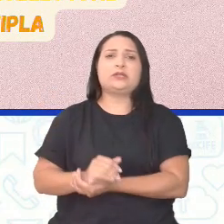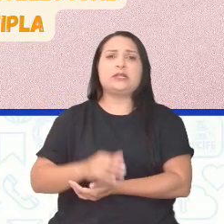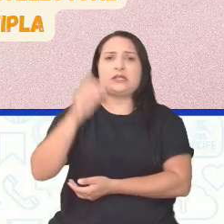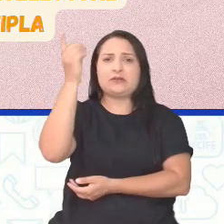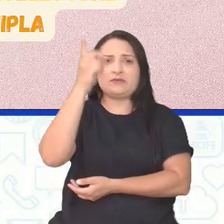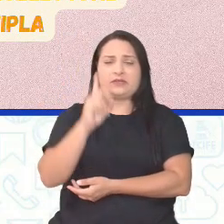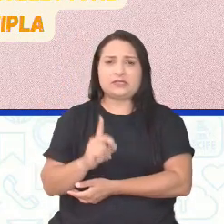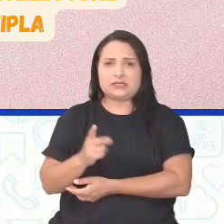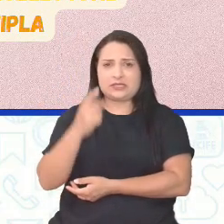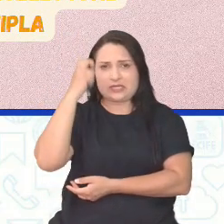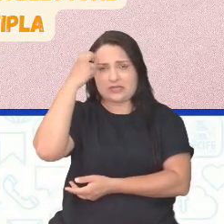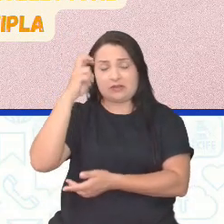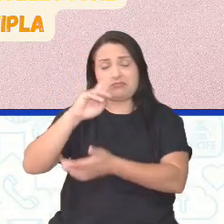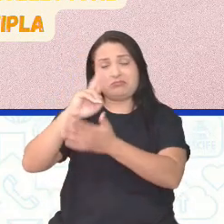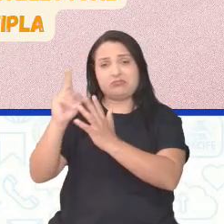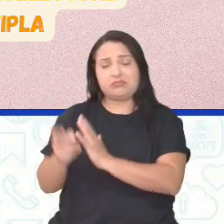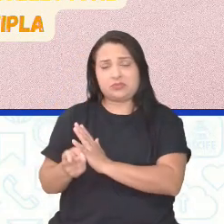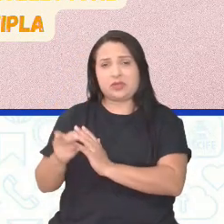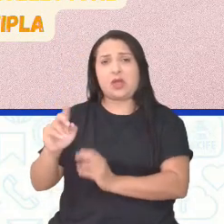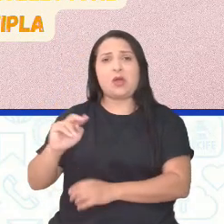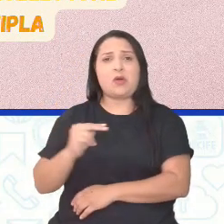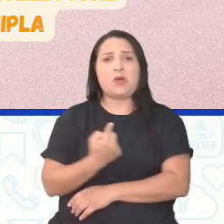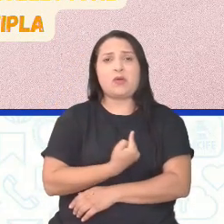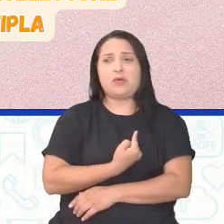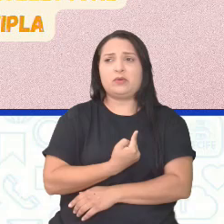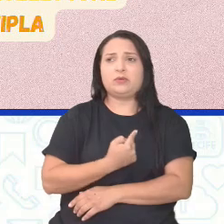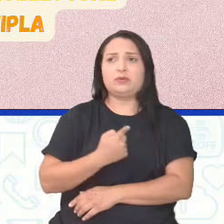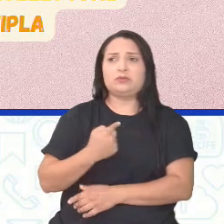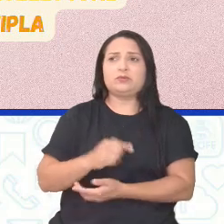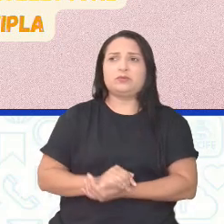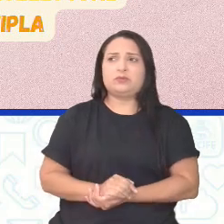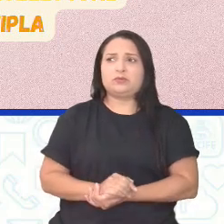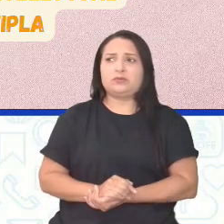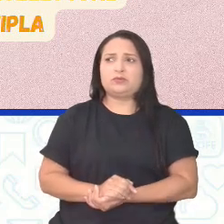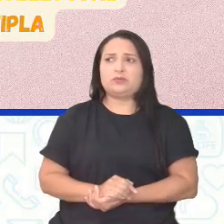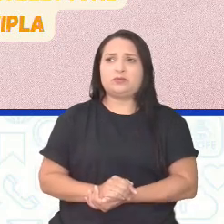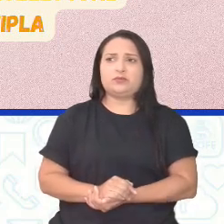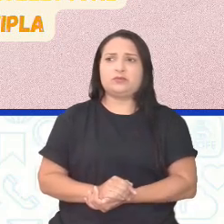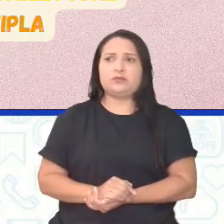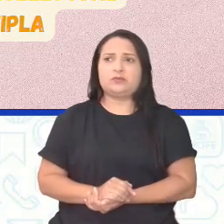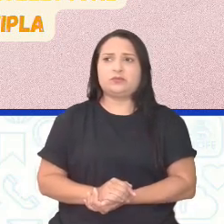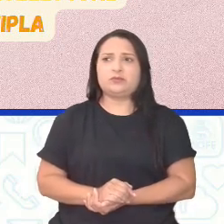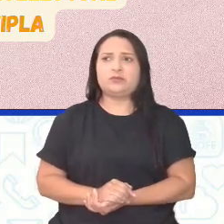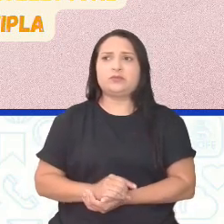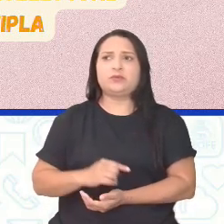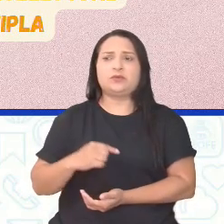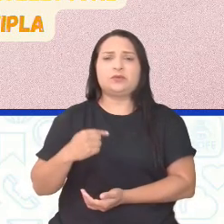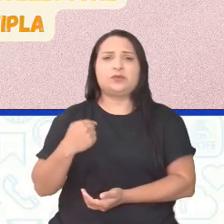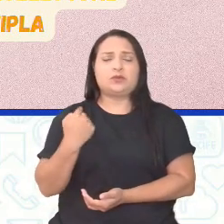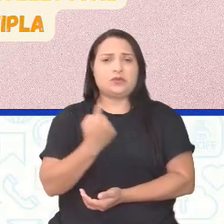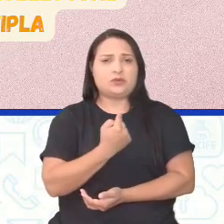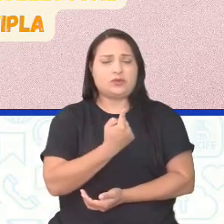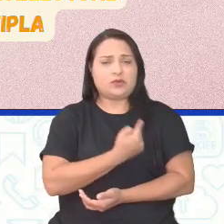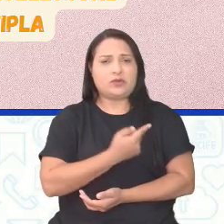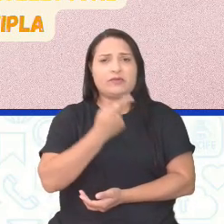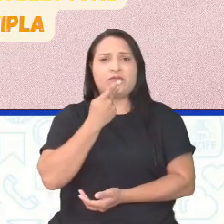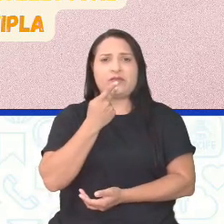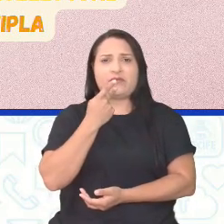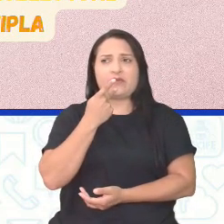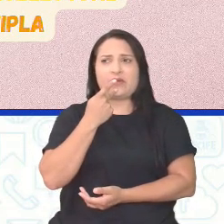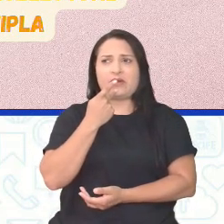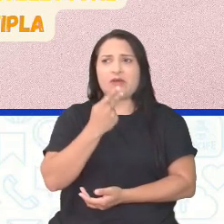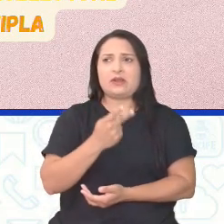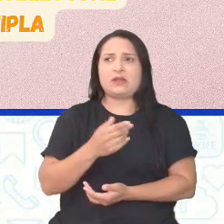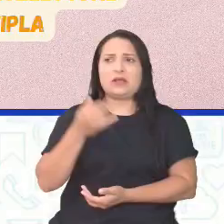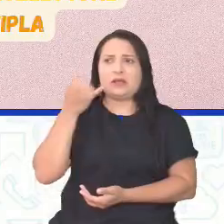e múltipla. Ou a gente vai falar hoje, e Cláudia, sobre a prevenção da violência contra a mulher. Qual é o que nós vamos falar? Eu vou